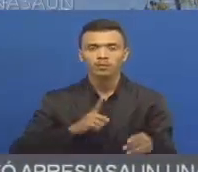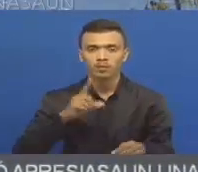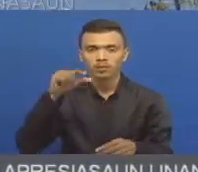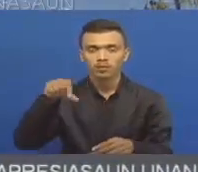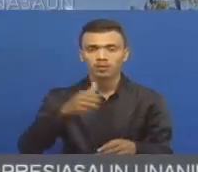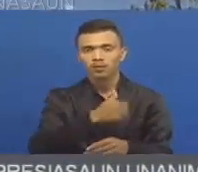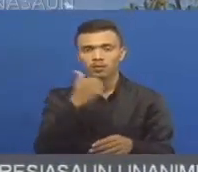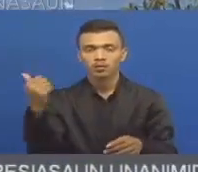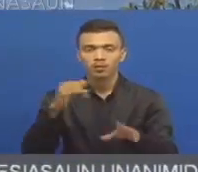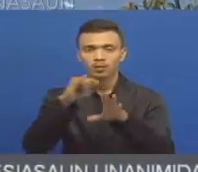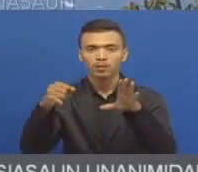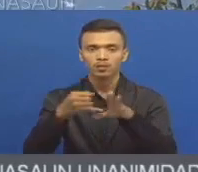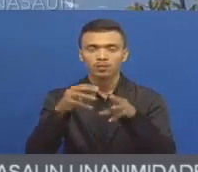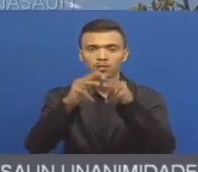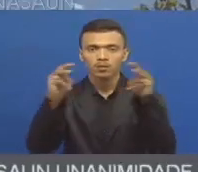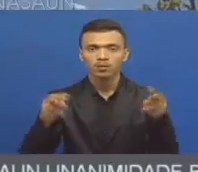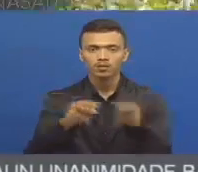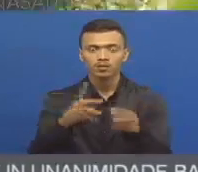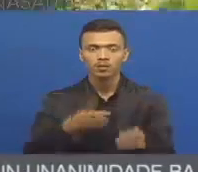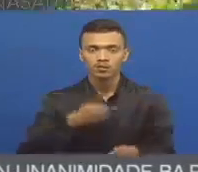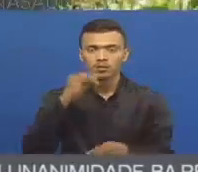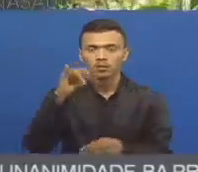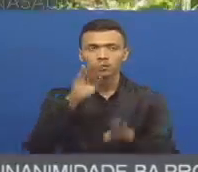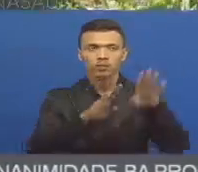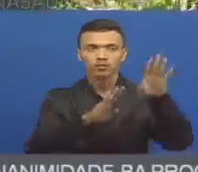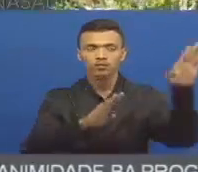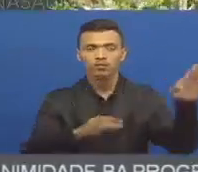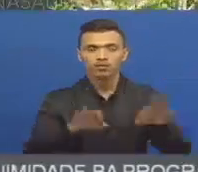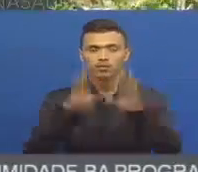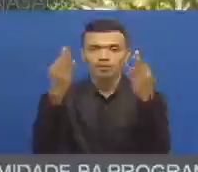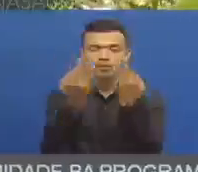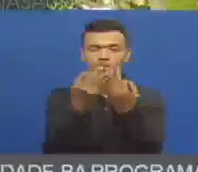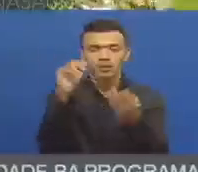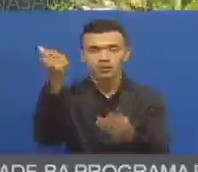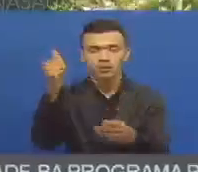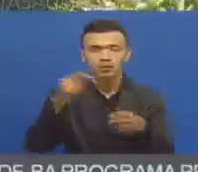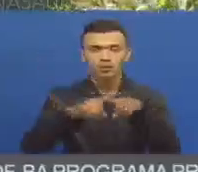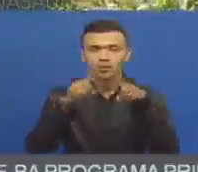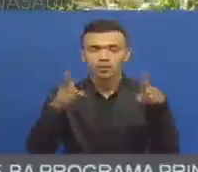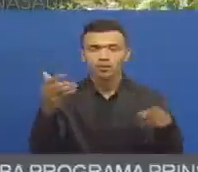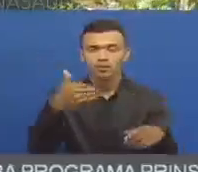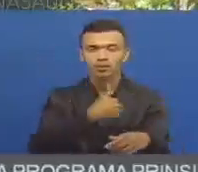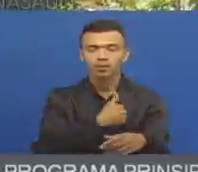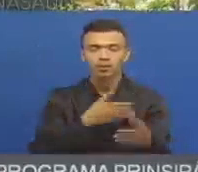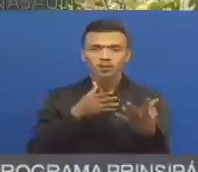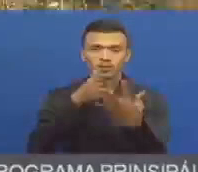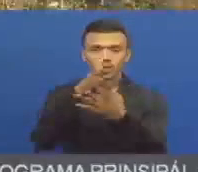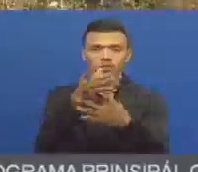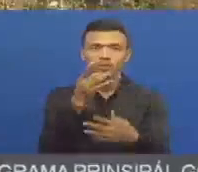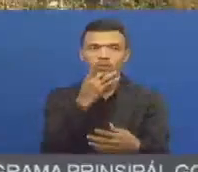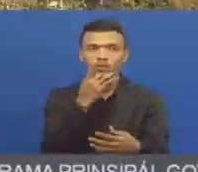hola parte ba municipio di Linian. Foho refere i o makain quasi sanulu. Mai bem seria o acesso à linha de